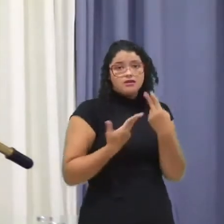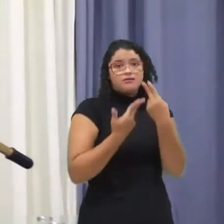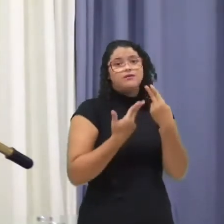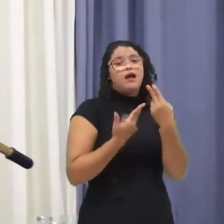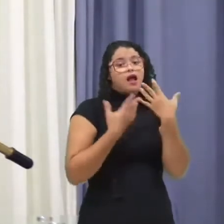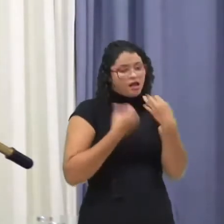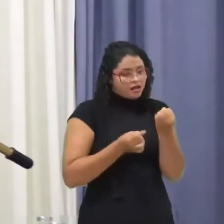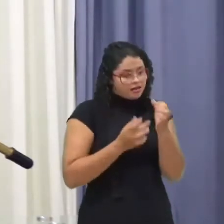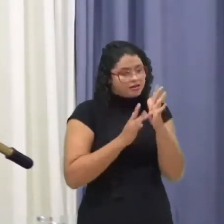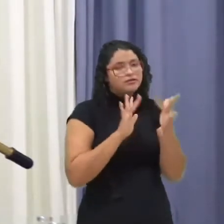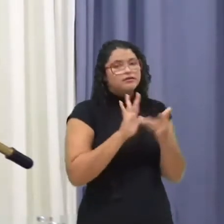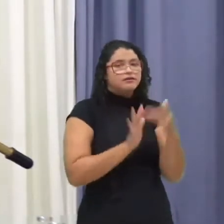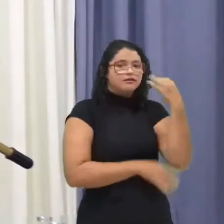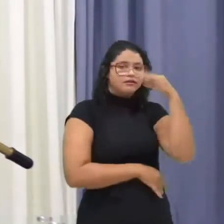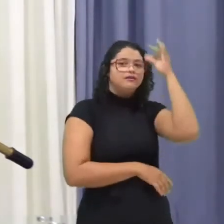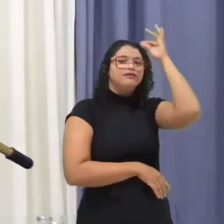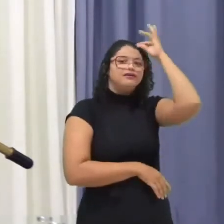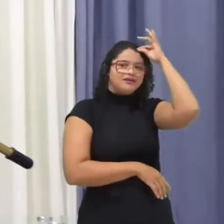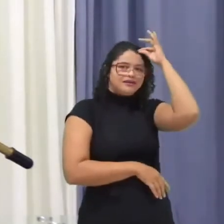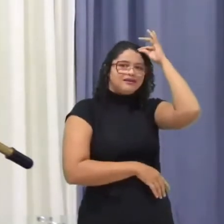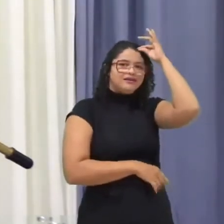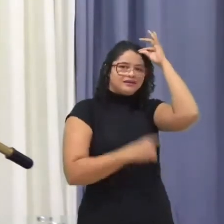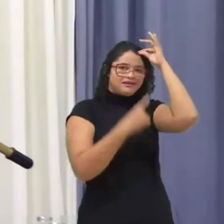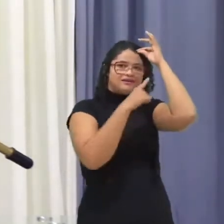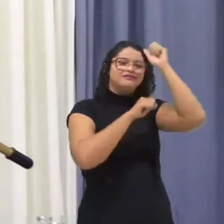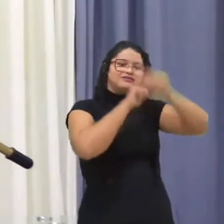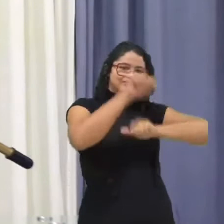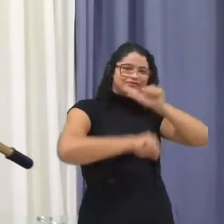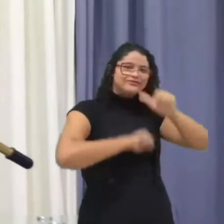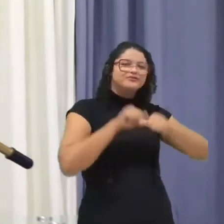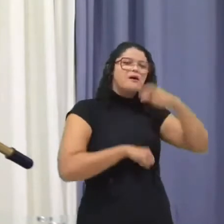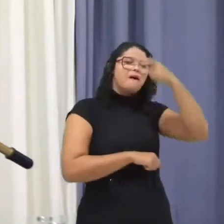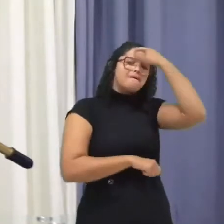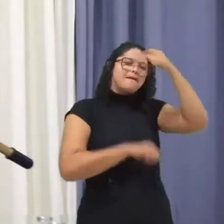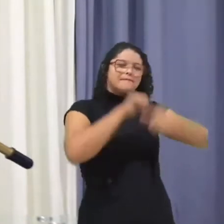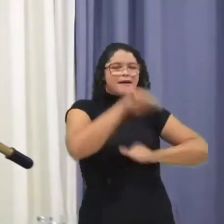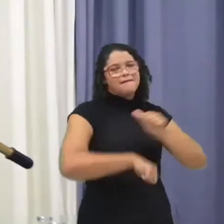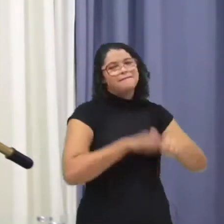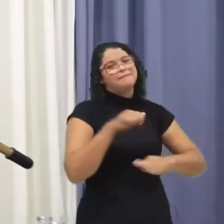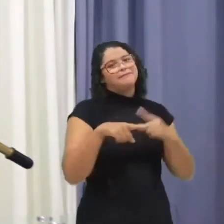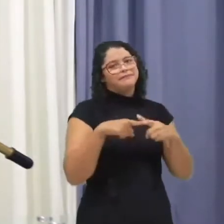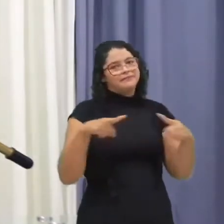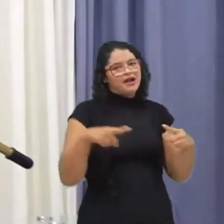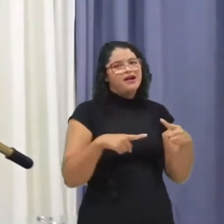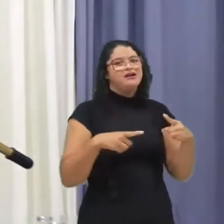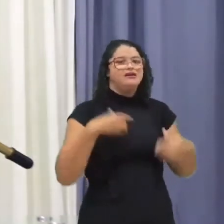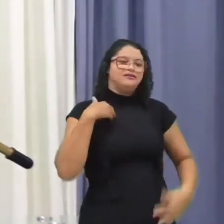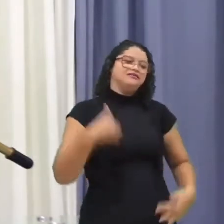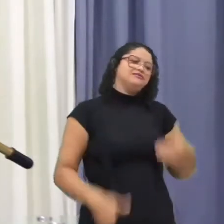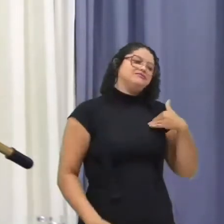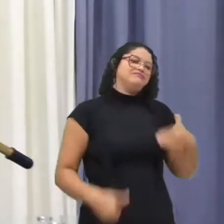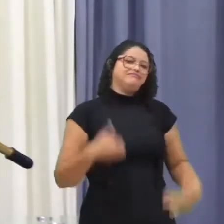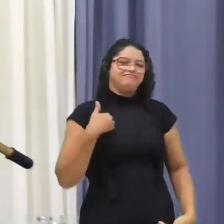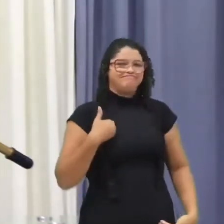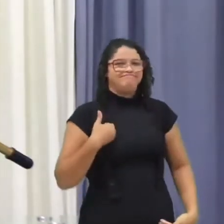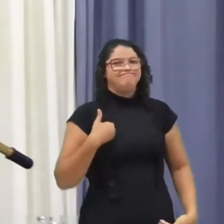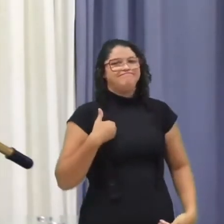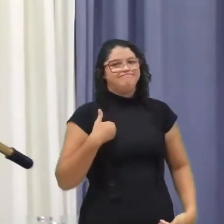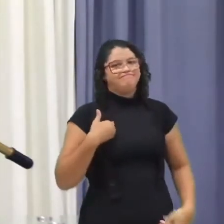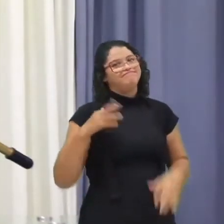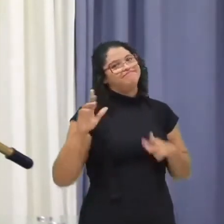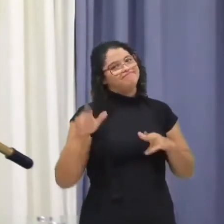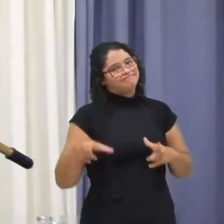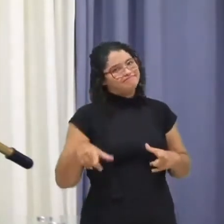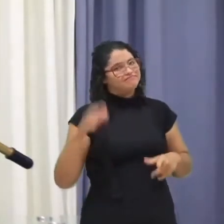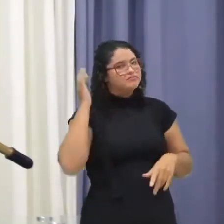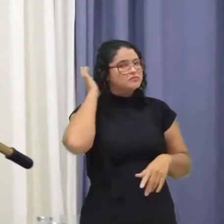Aceitou Jesus, o espírito agora é novo, uma mente renovada, mas o corpo continua velho.